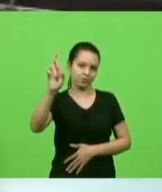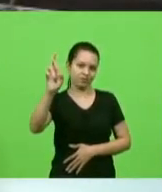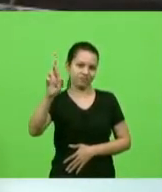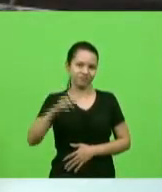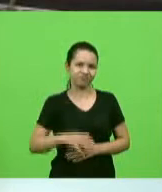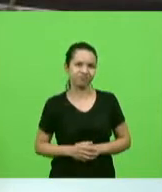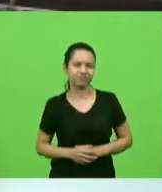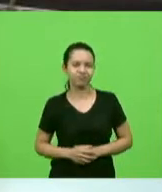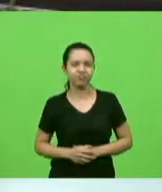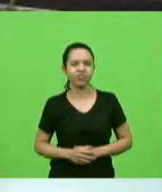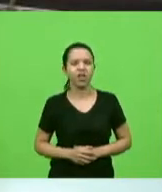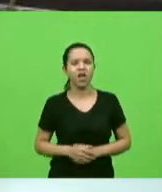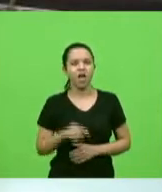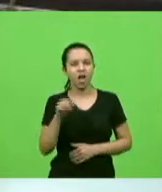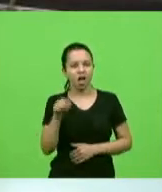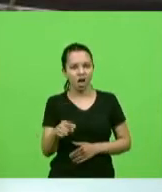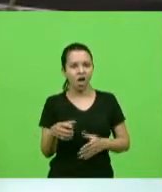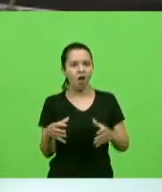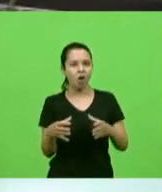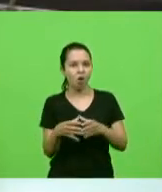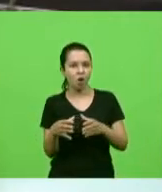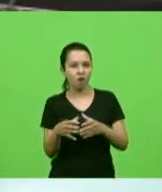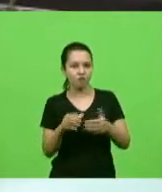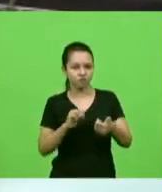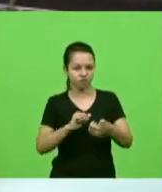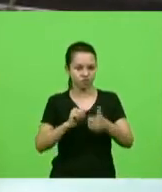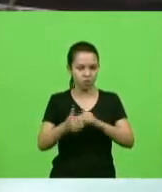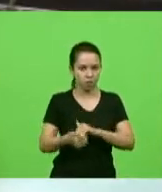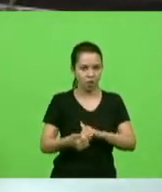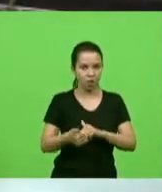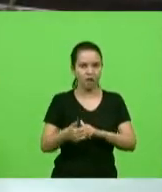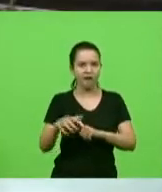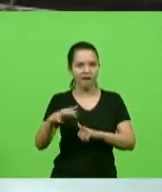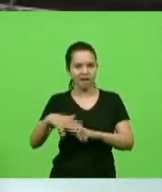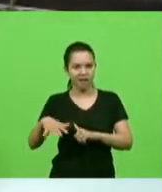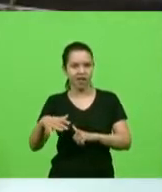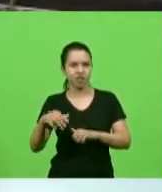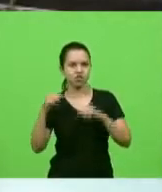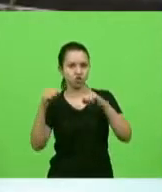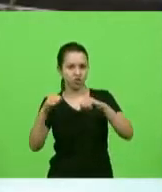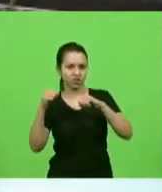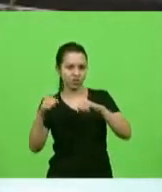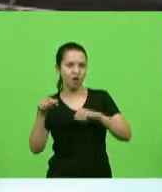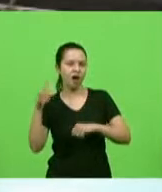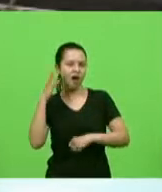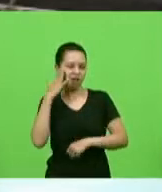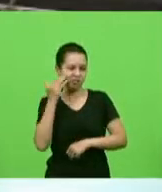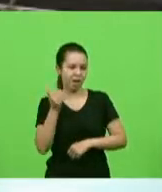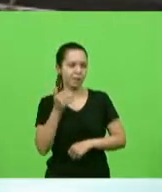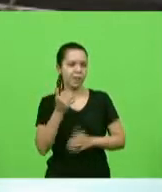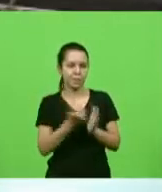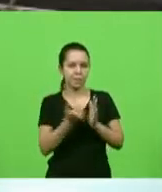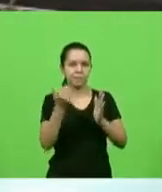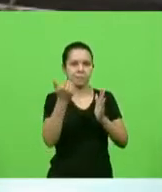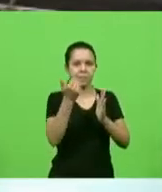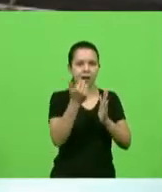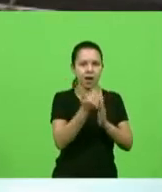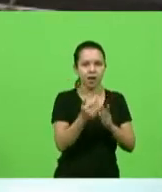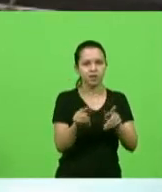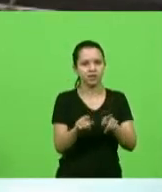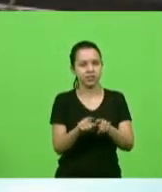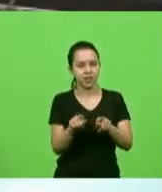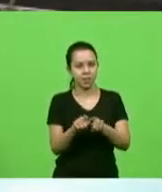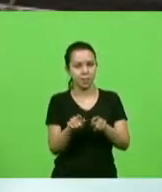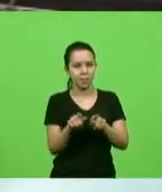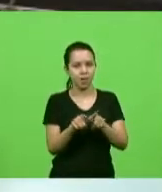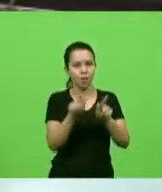torcedor de futebol que está convencido de que sabe mais do que os profissionais da área, do que o técnico. É o doutor Google que dispensa